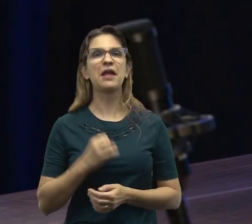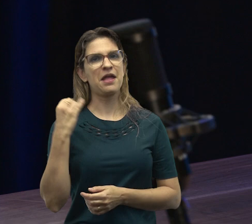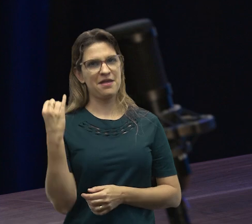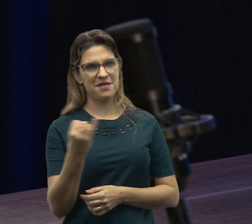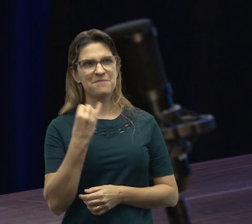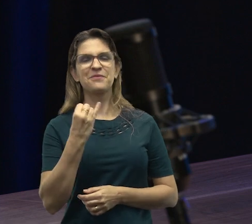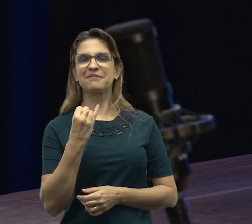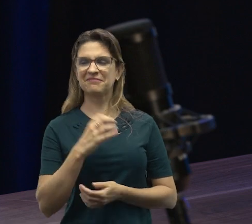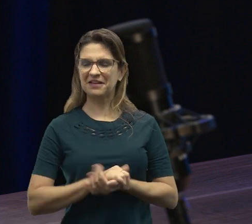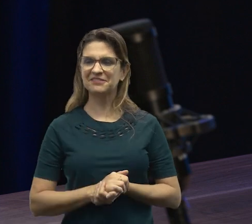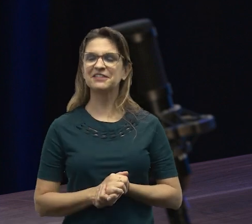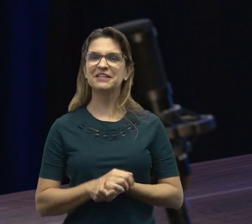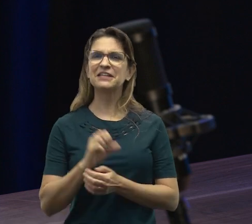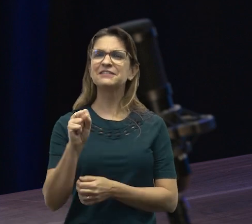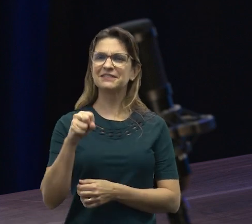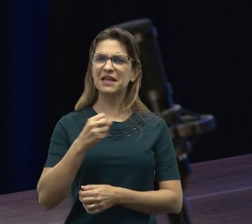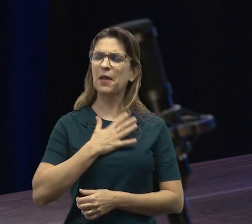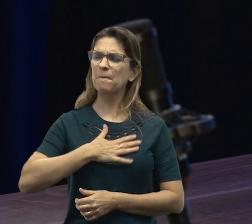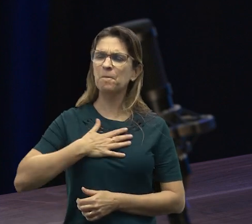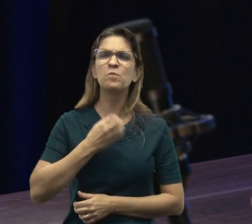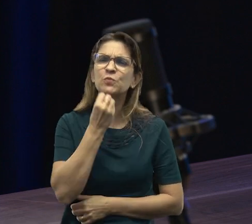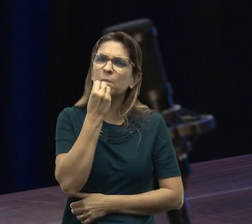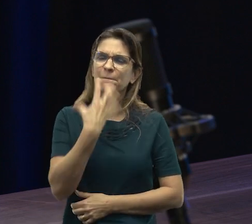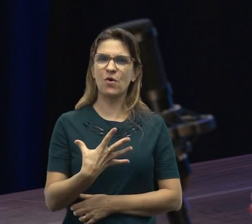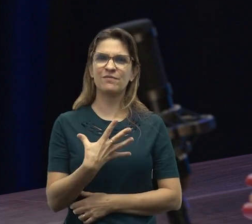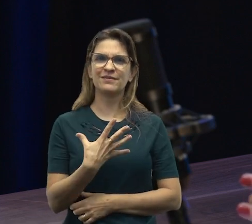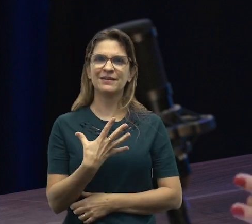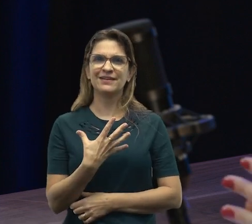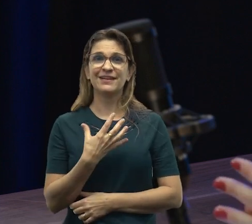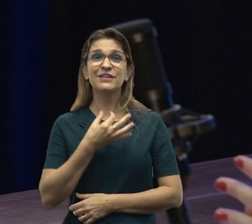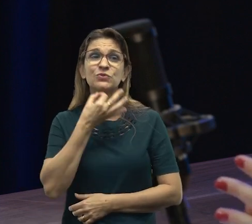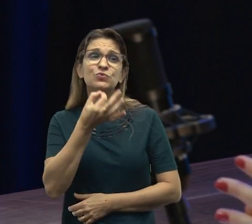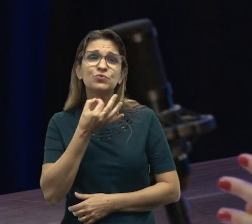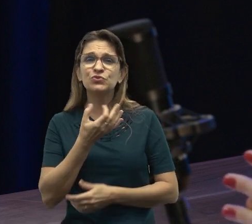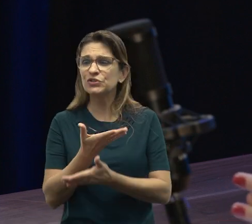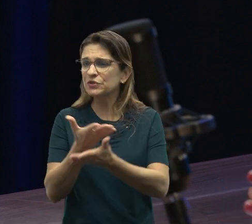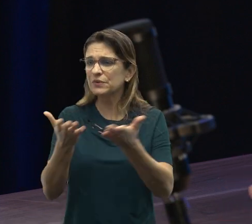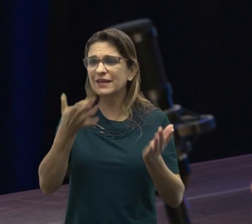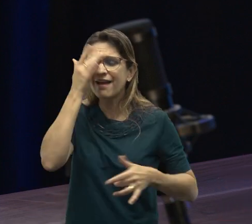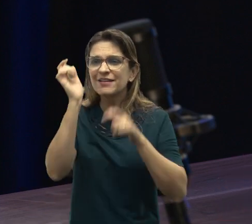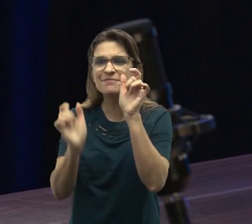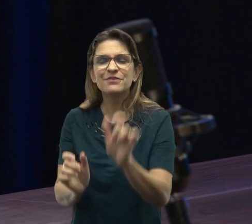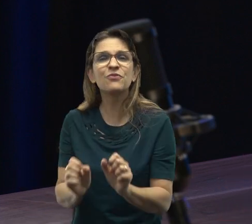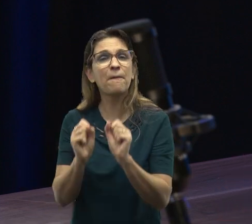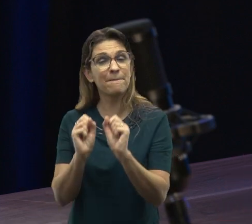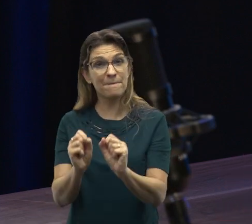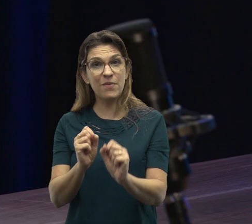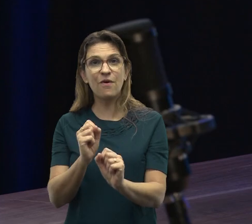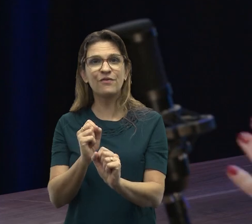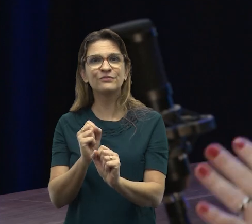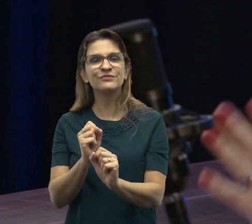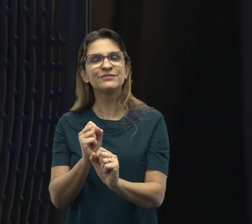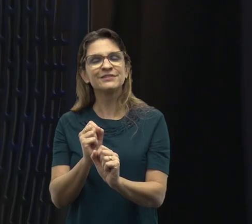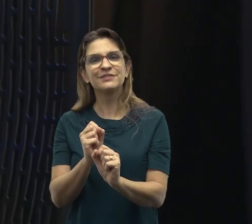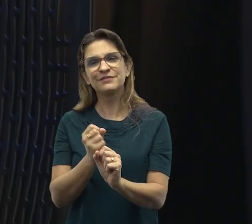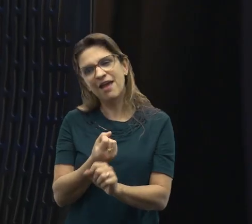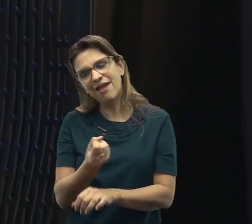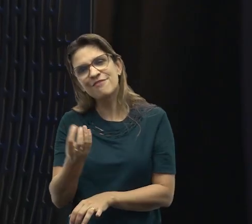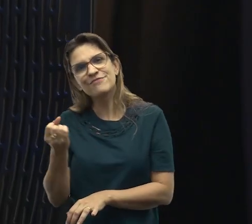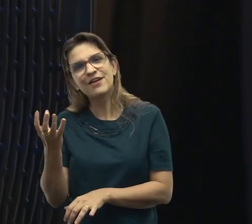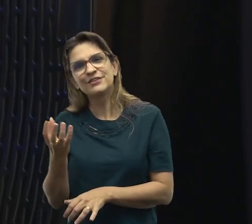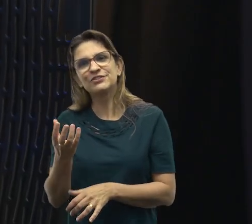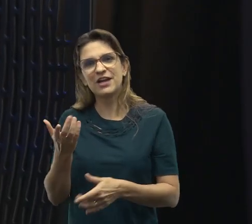que eu recomendo para todo mundo fazer. Porque é algo que muda a sua perspectiva de vida, sabe? Muda a sua perspectiva. E agora